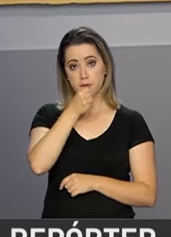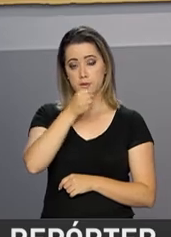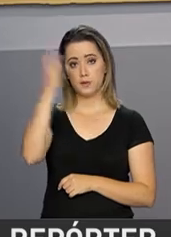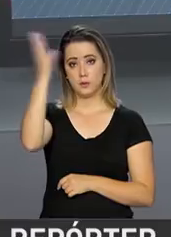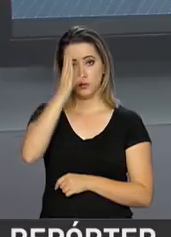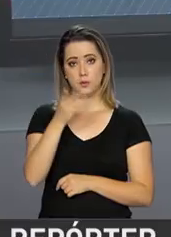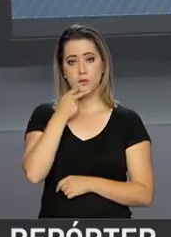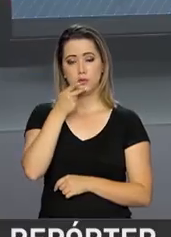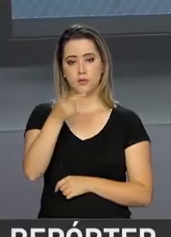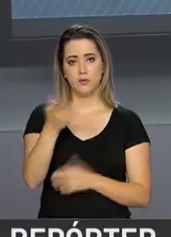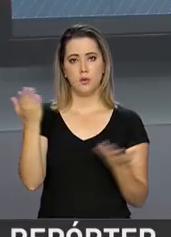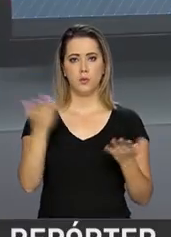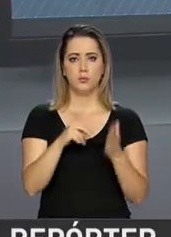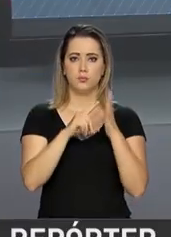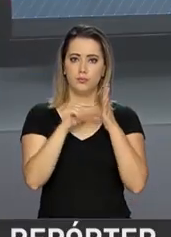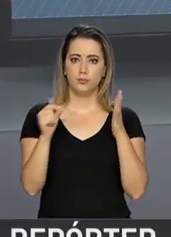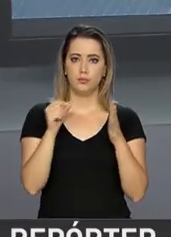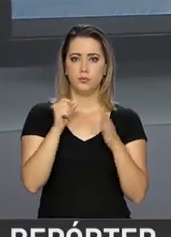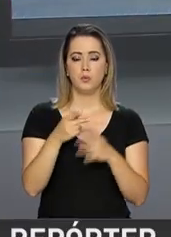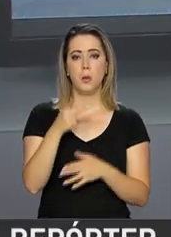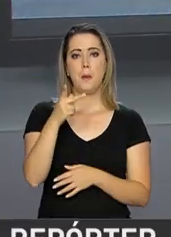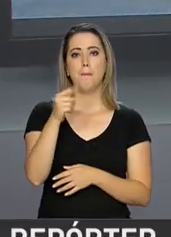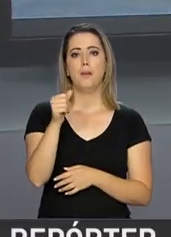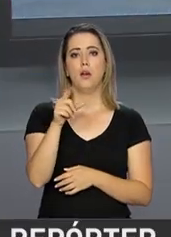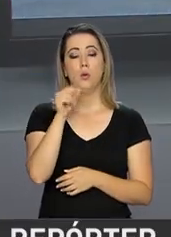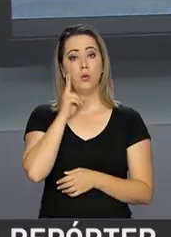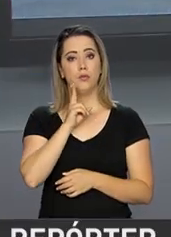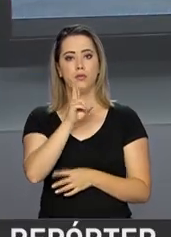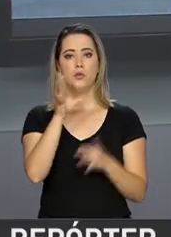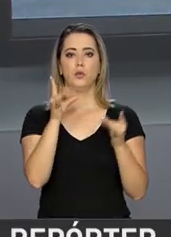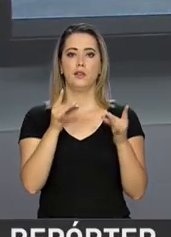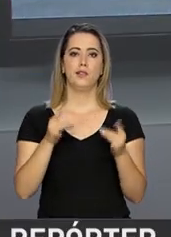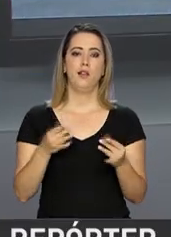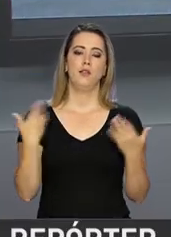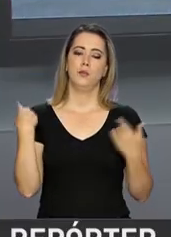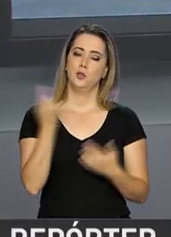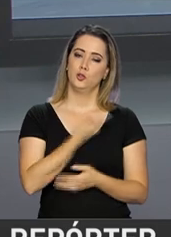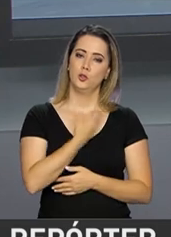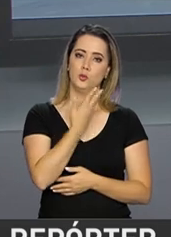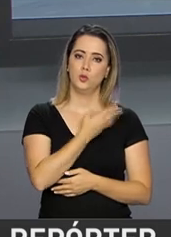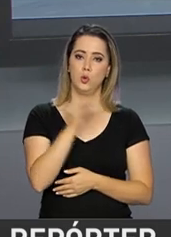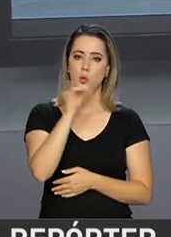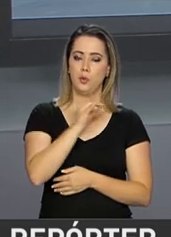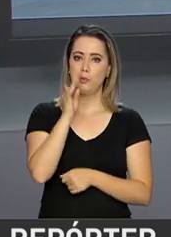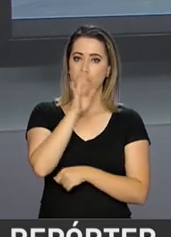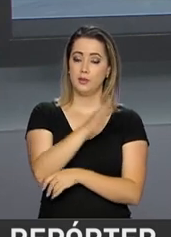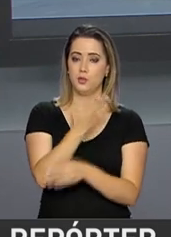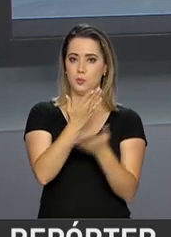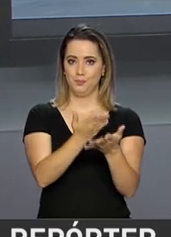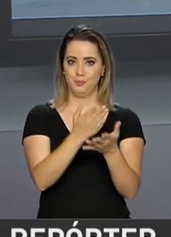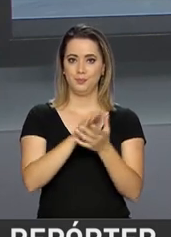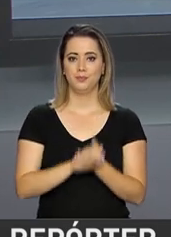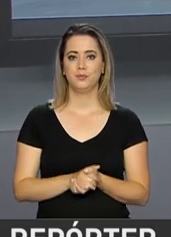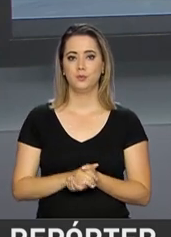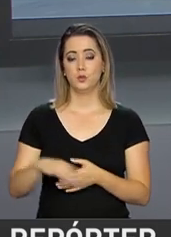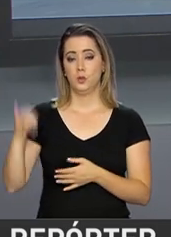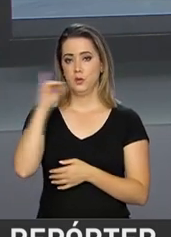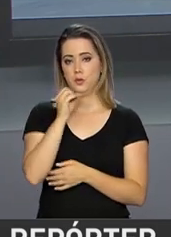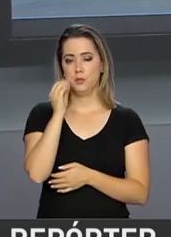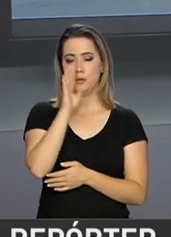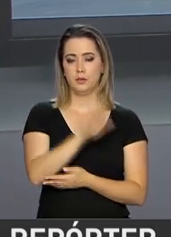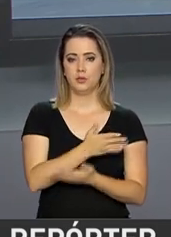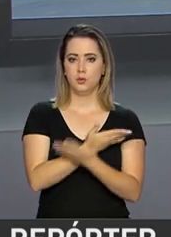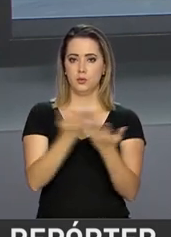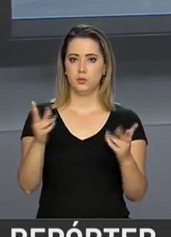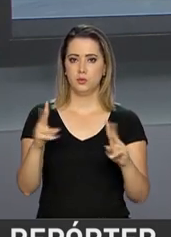planalto o repórter paulo la sálvia acompanhou e tem os detalhes para a gente foi paulo boa tarde pra você olha o roberto boa